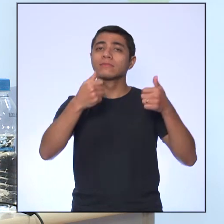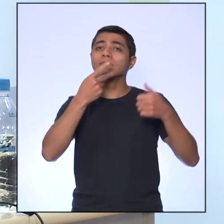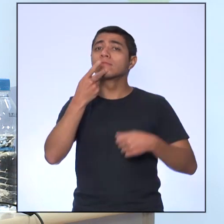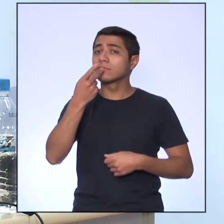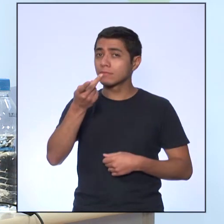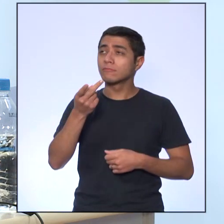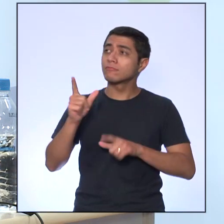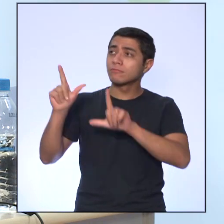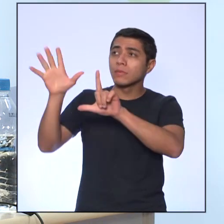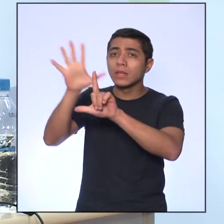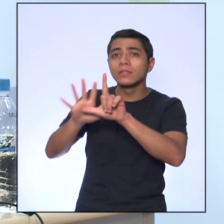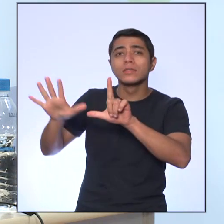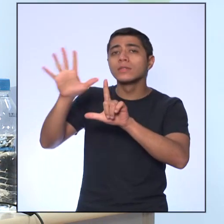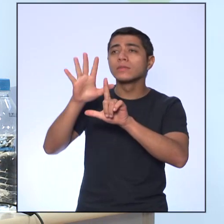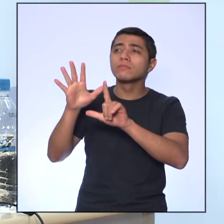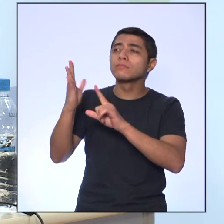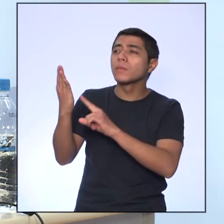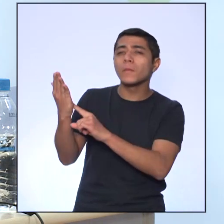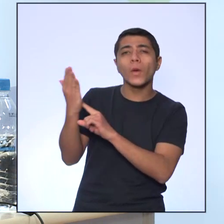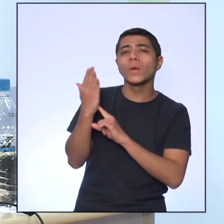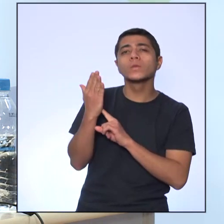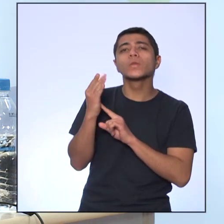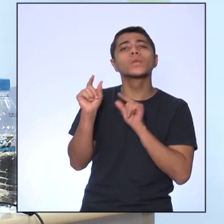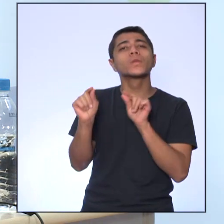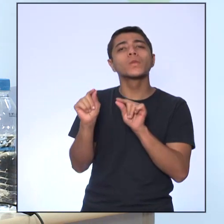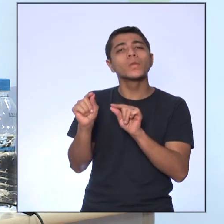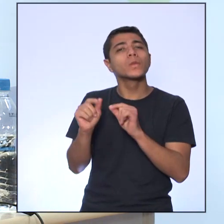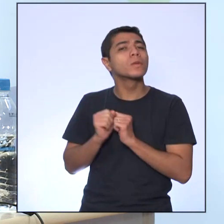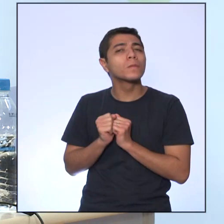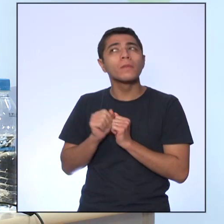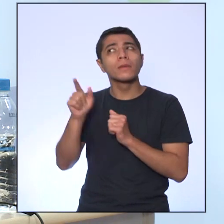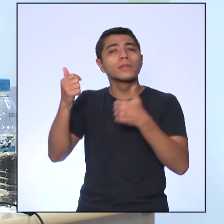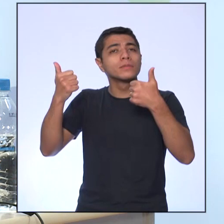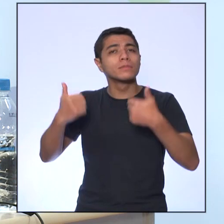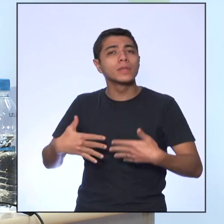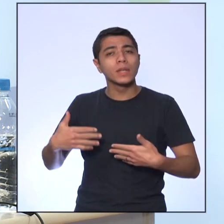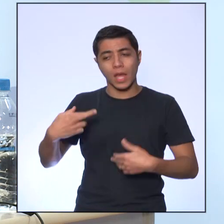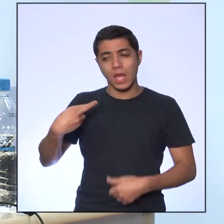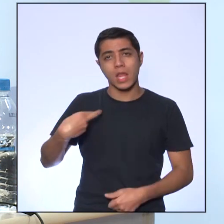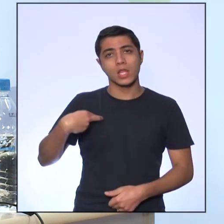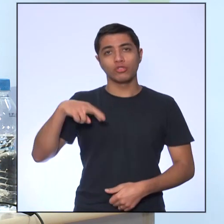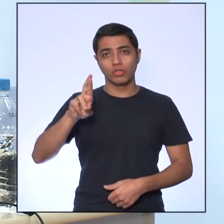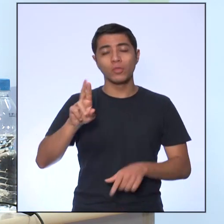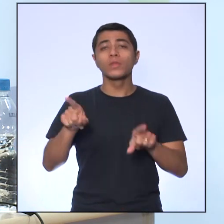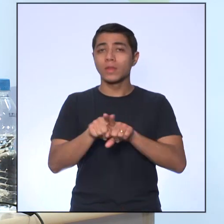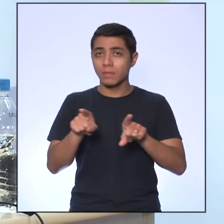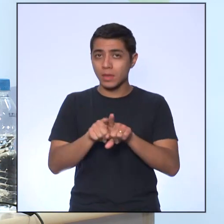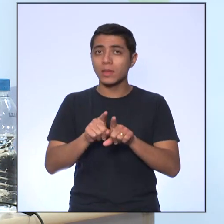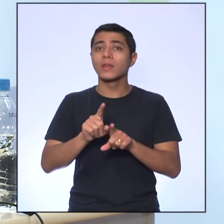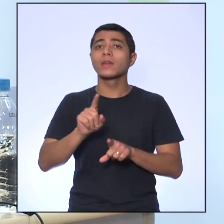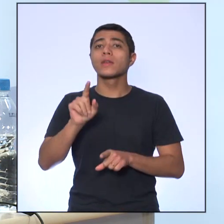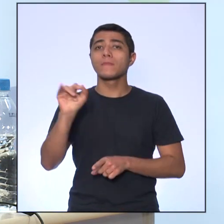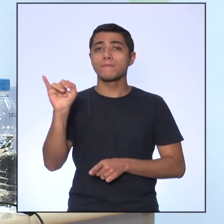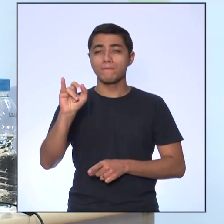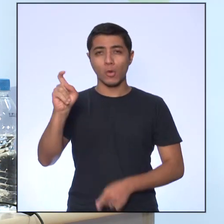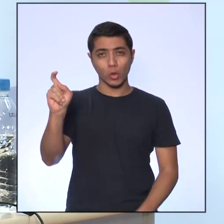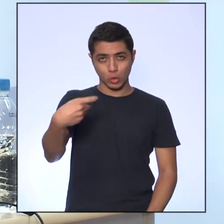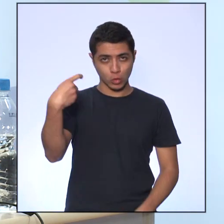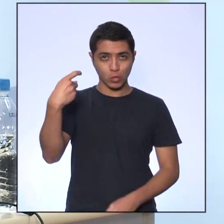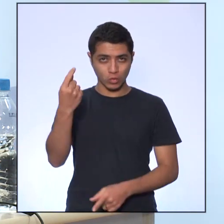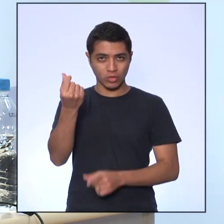nos mostrando uma imagem que está falando sobre religião e impostos. Uhum,